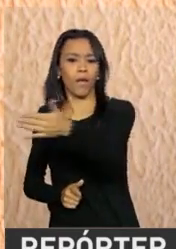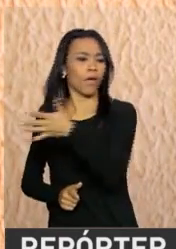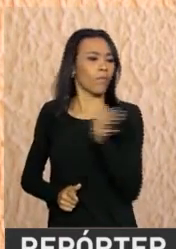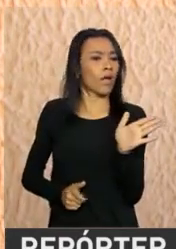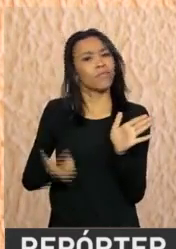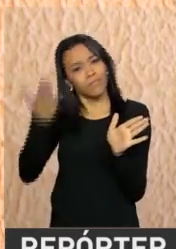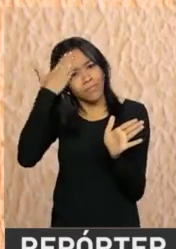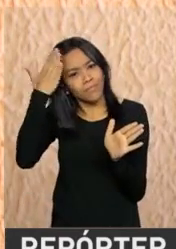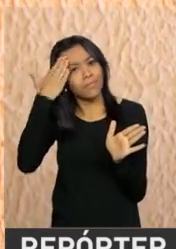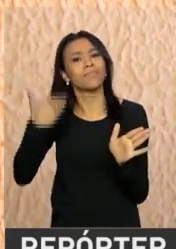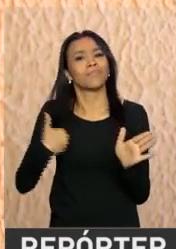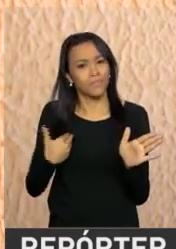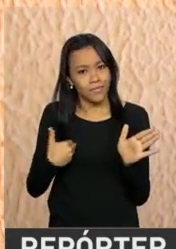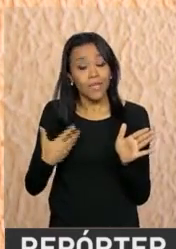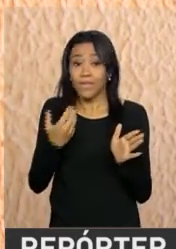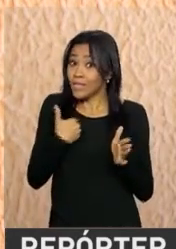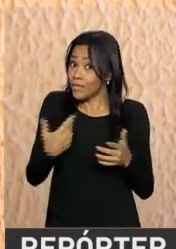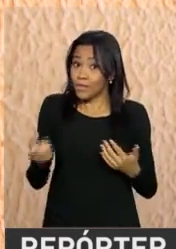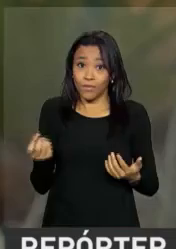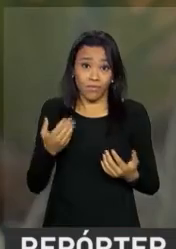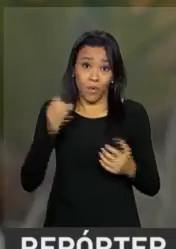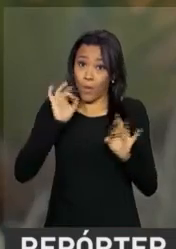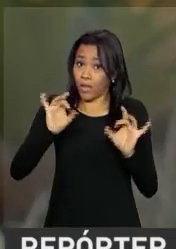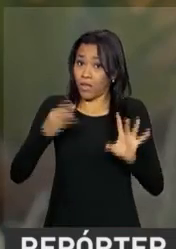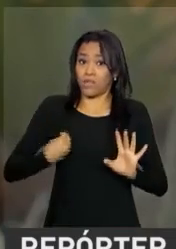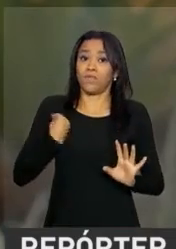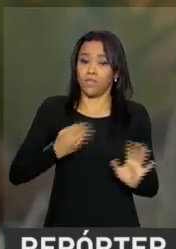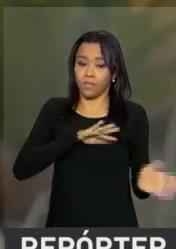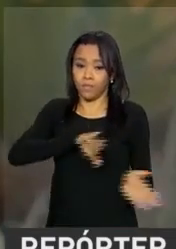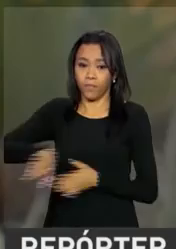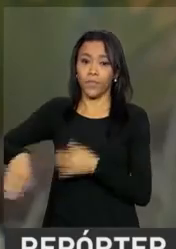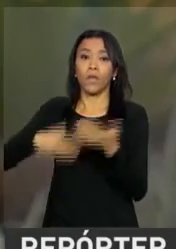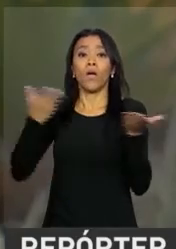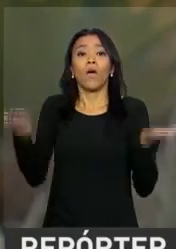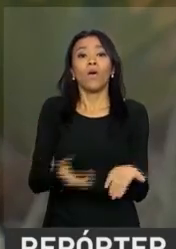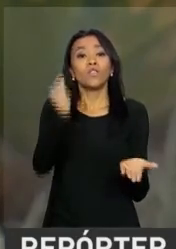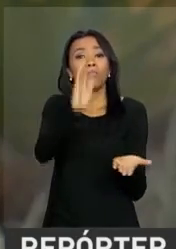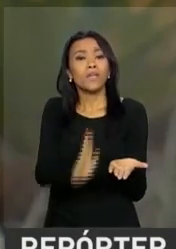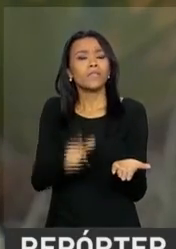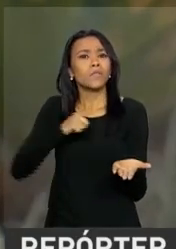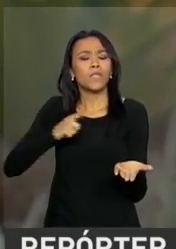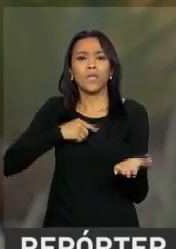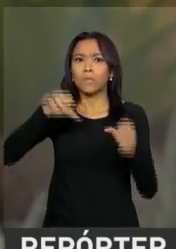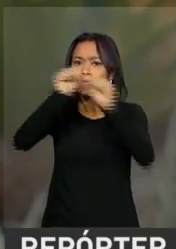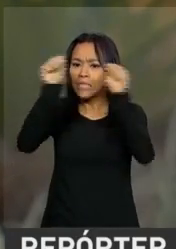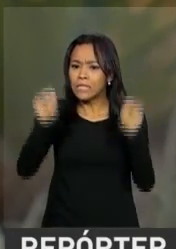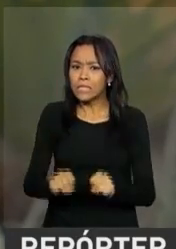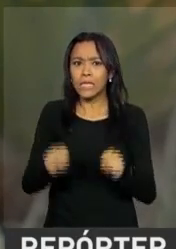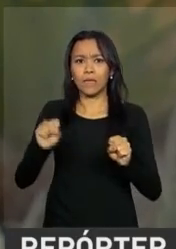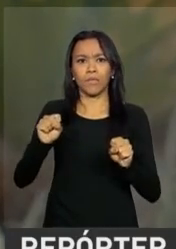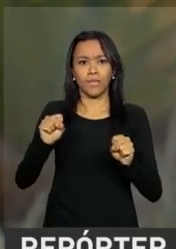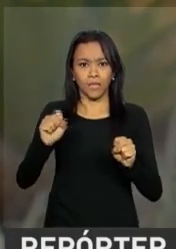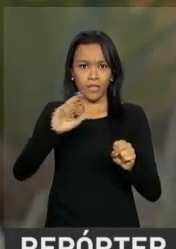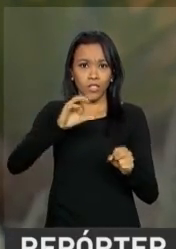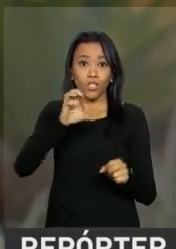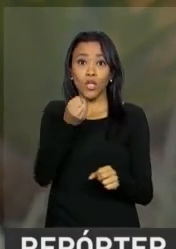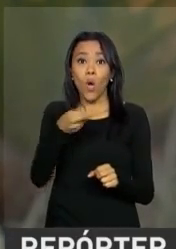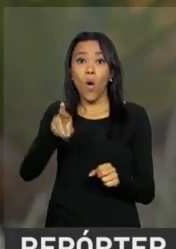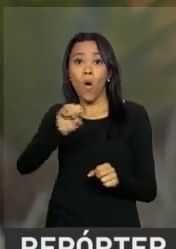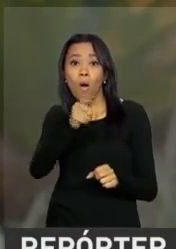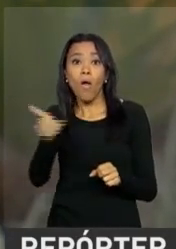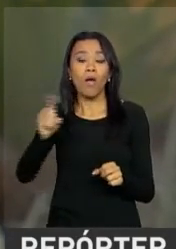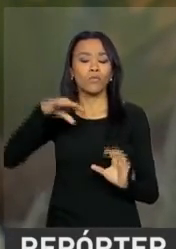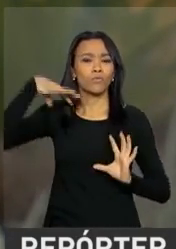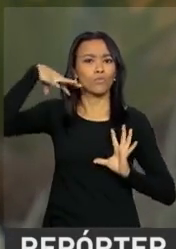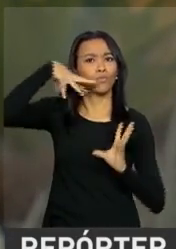isso significa qualidade de vida né o brasil tem hoje um dos maiores sistemas de transplantes do mundo só entre janeiro